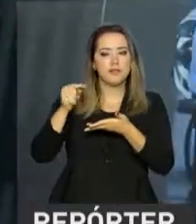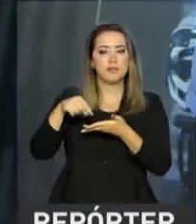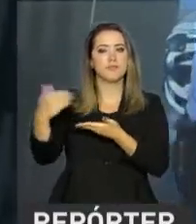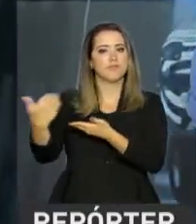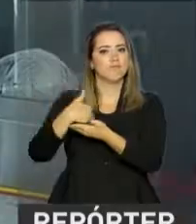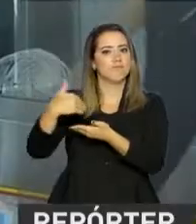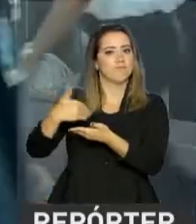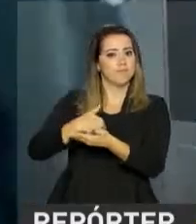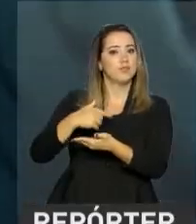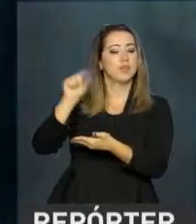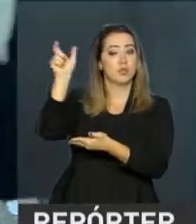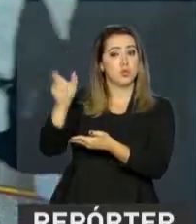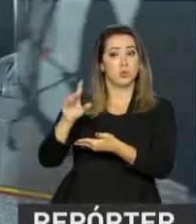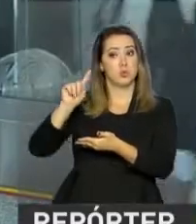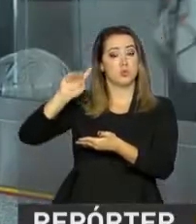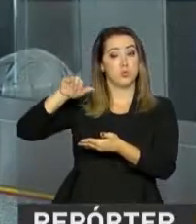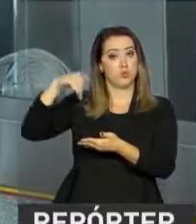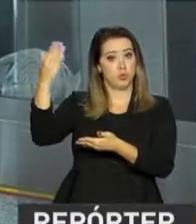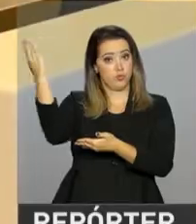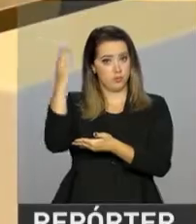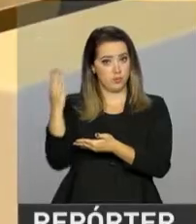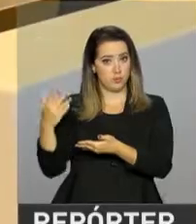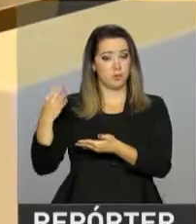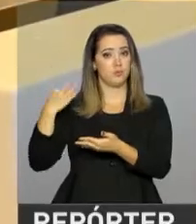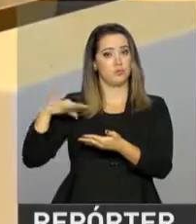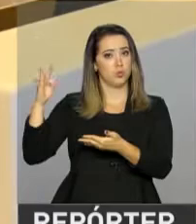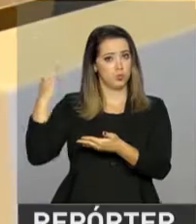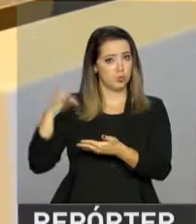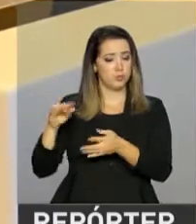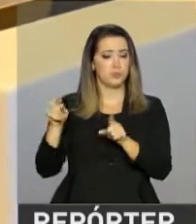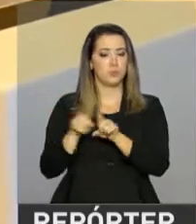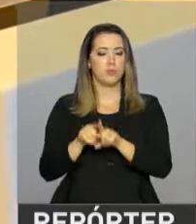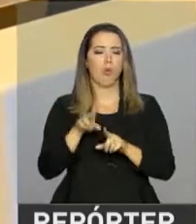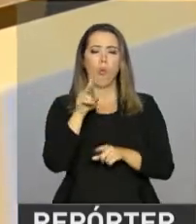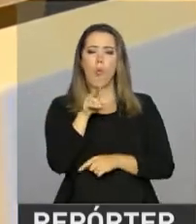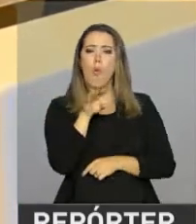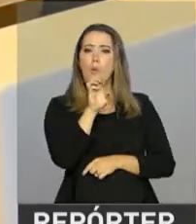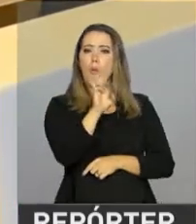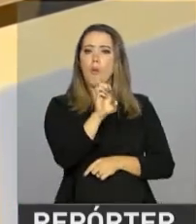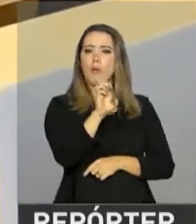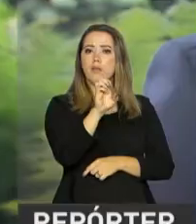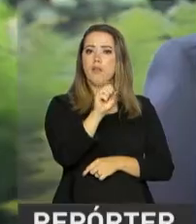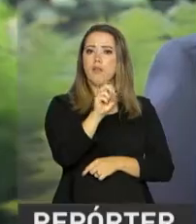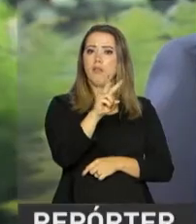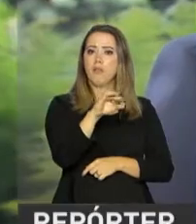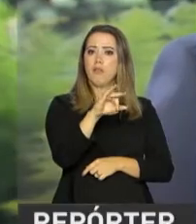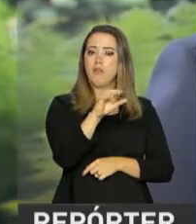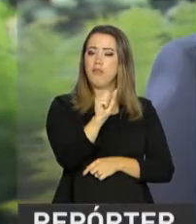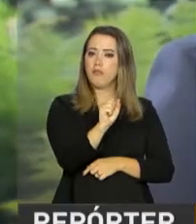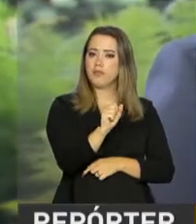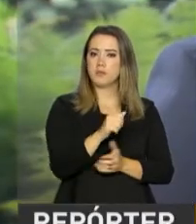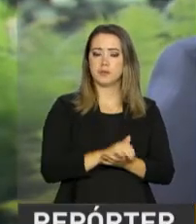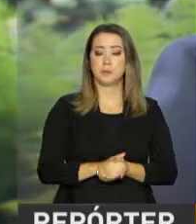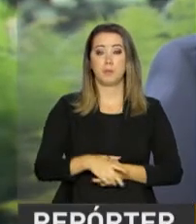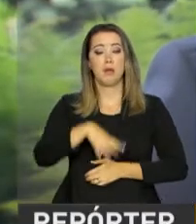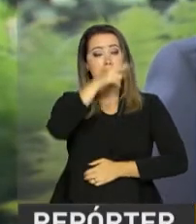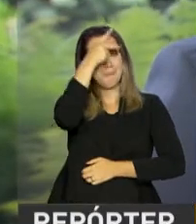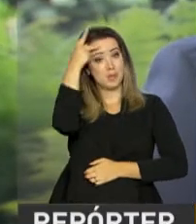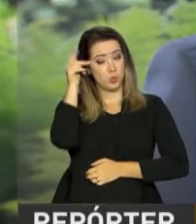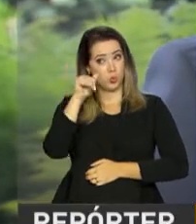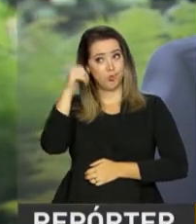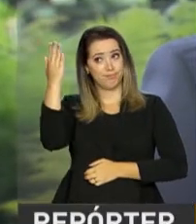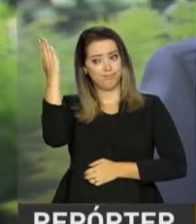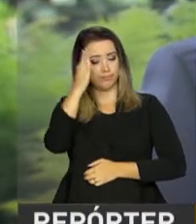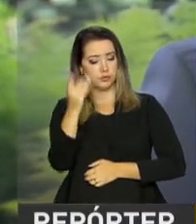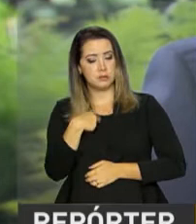país uma delas é o e visa o programa de vista de visita por meio eletrônico a pessoa faz o pedido do visto seja